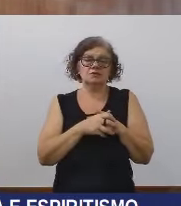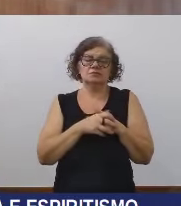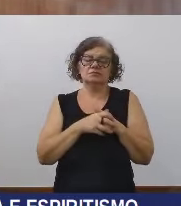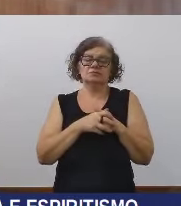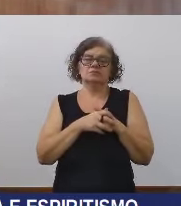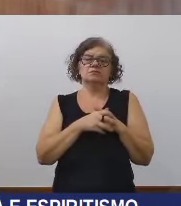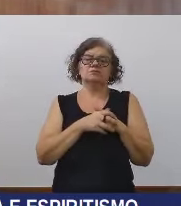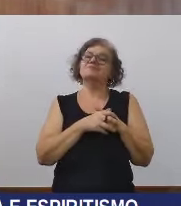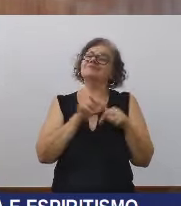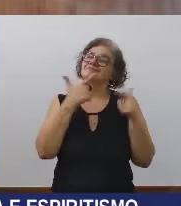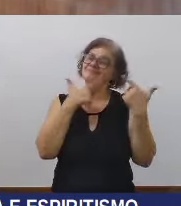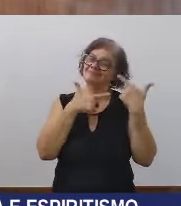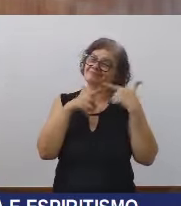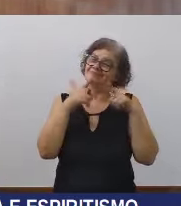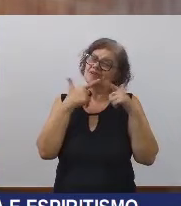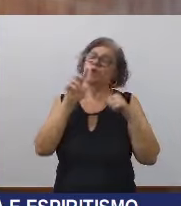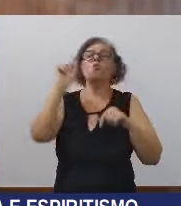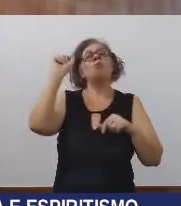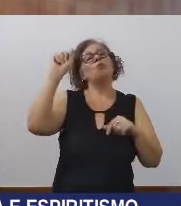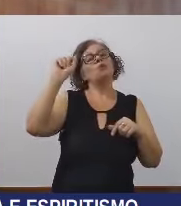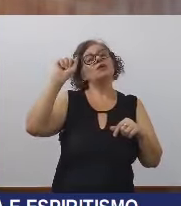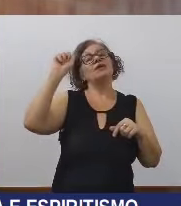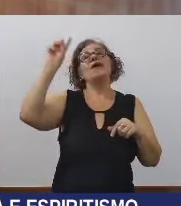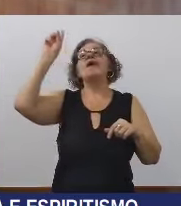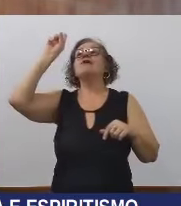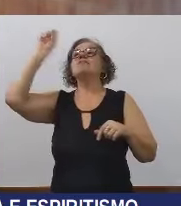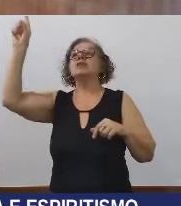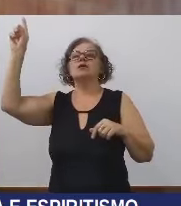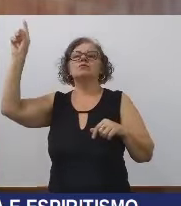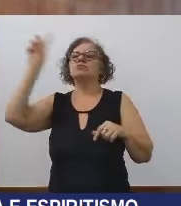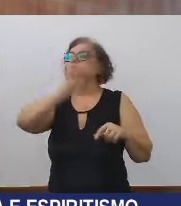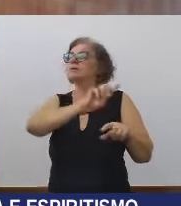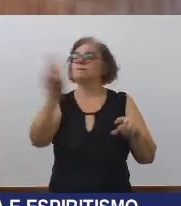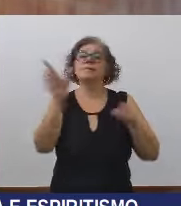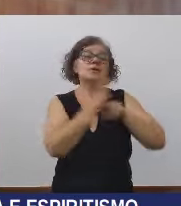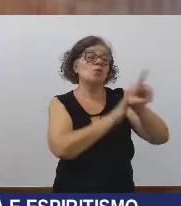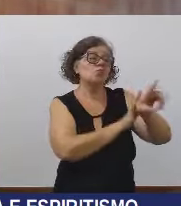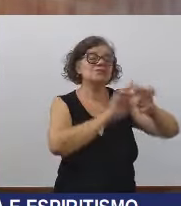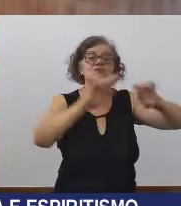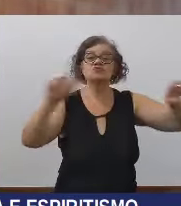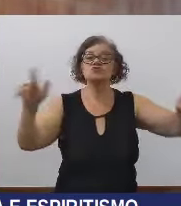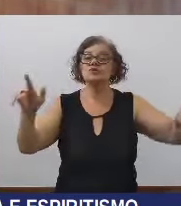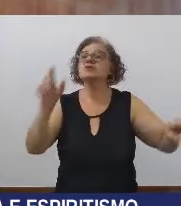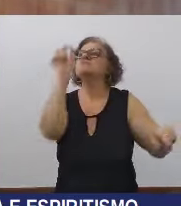Então, e é engraçado que é falar do que é Deus, não quem é Deus.